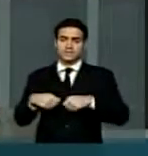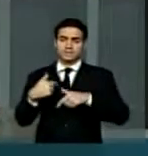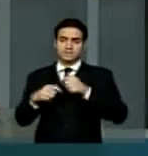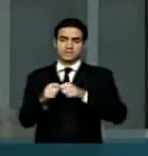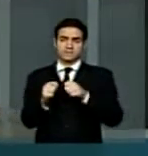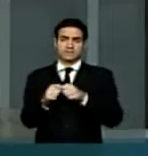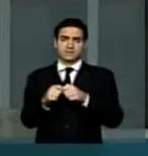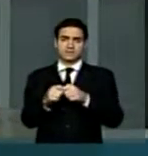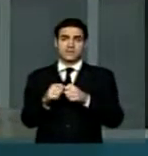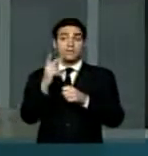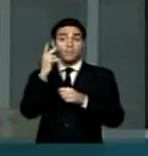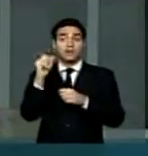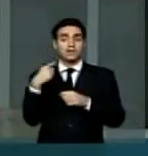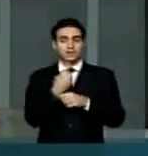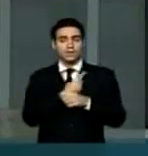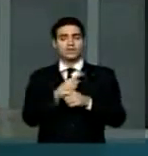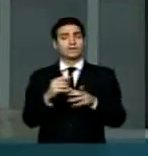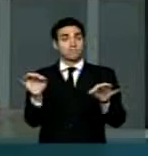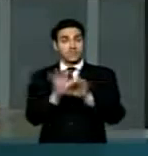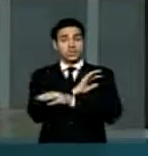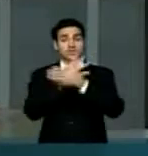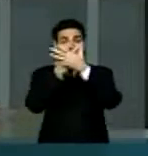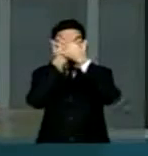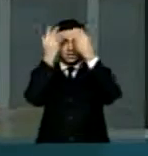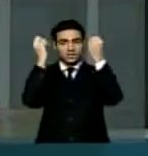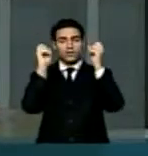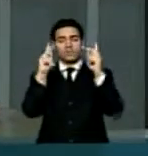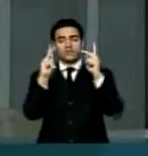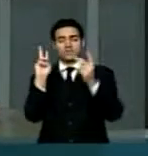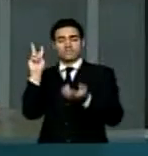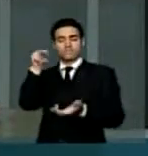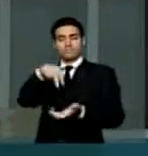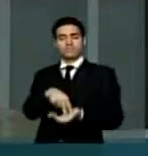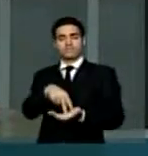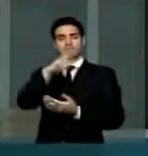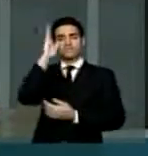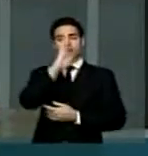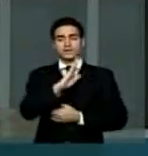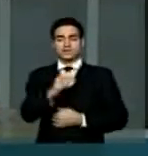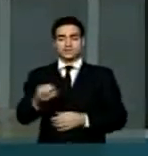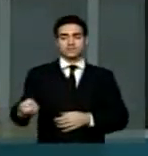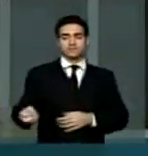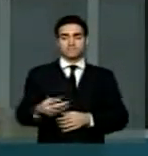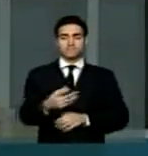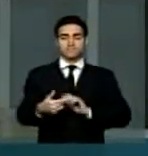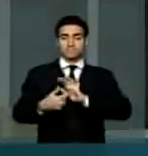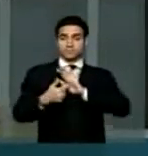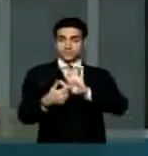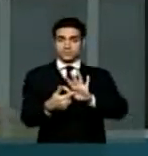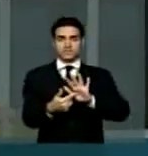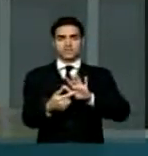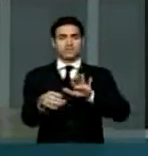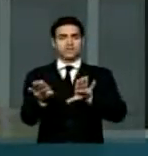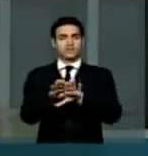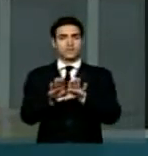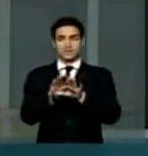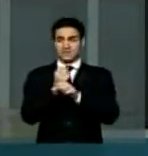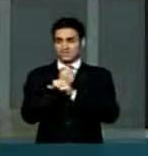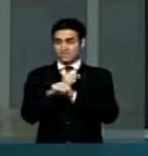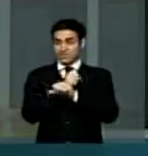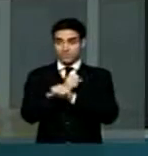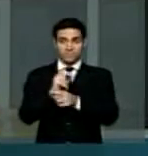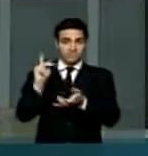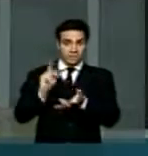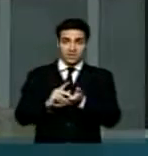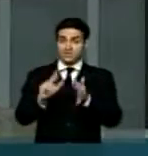nós possamos, enfim, respirar a República, para que possamos, enfim, dizer que essa tal de escravidão não existe